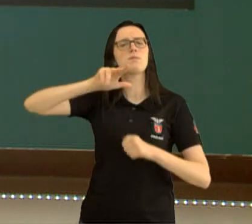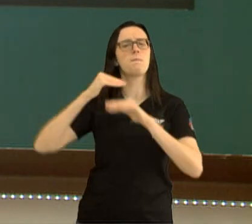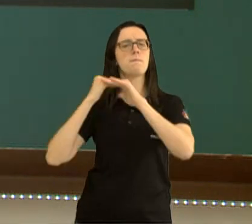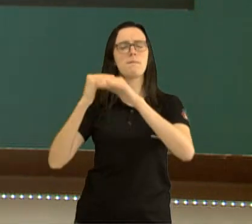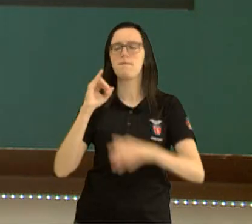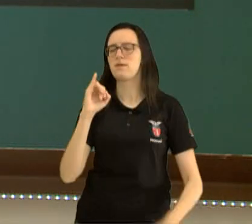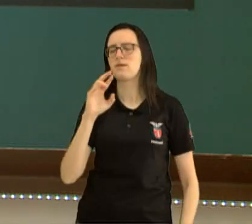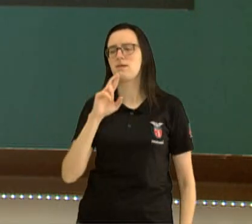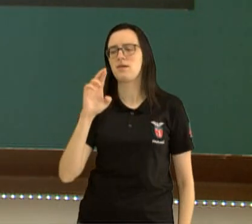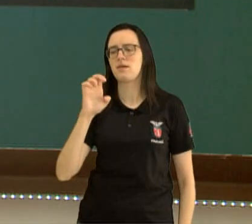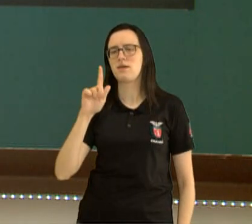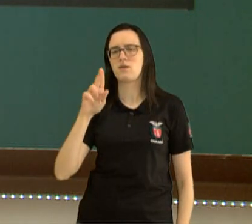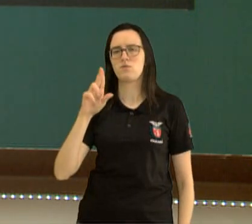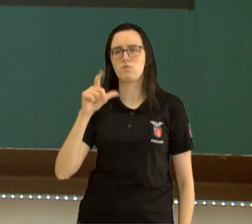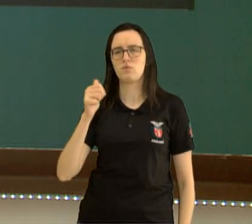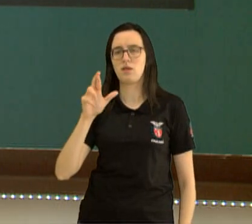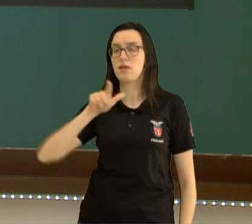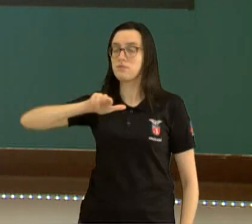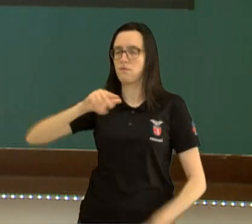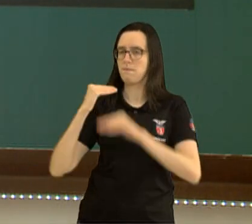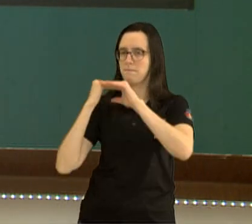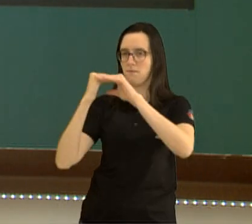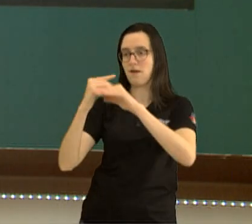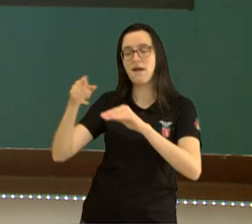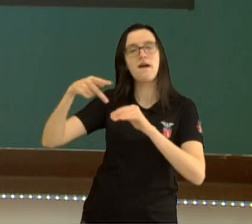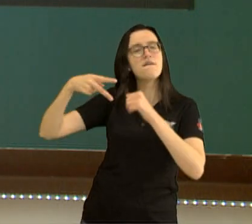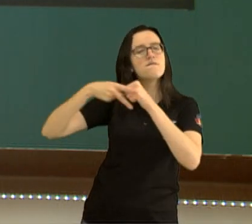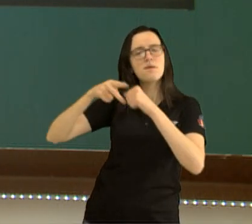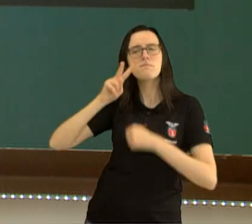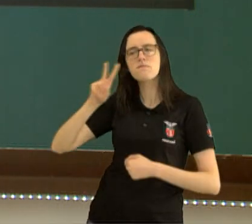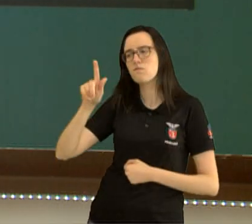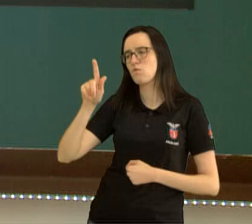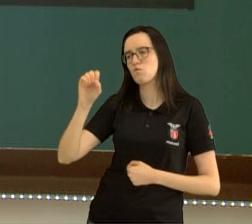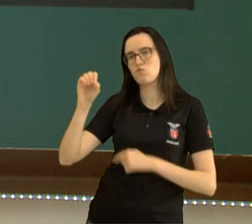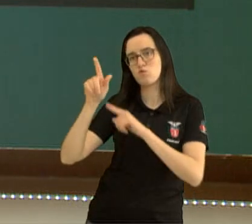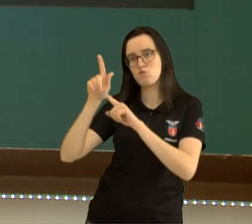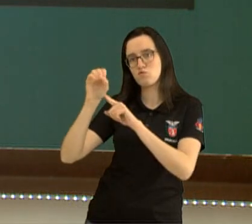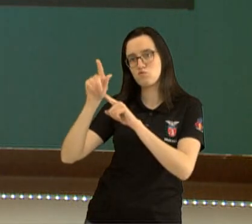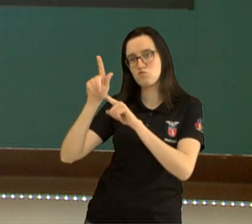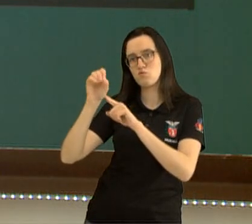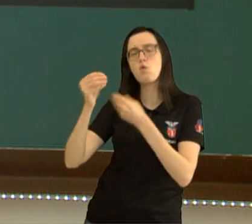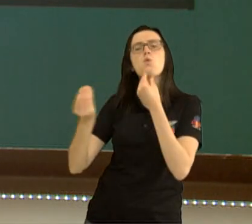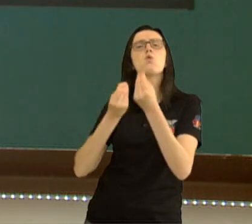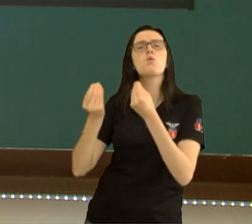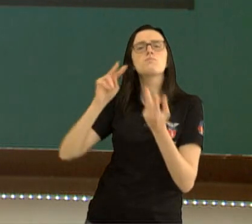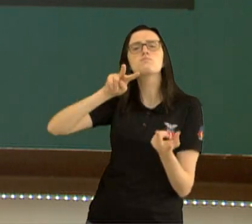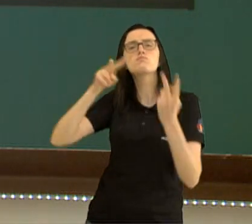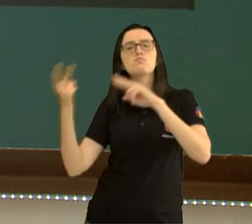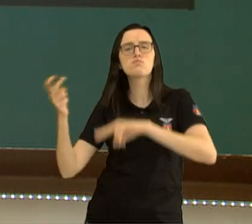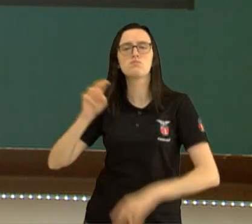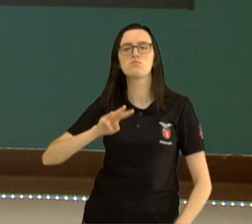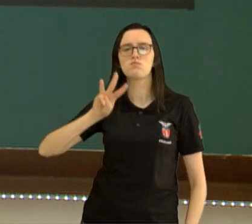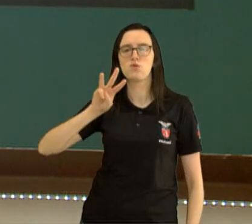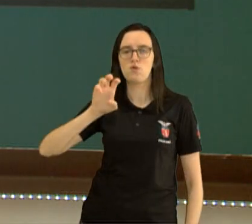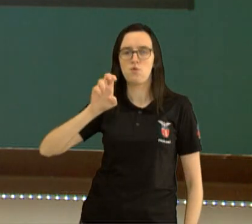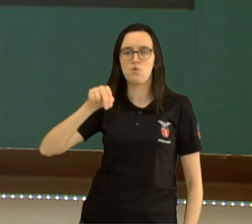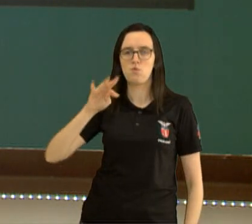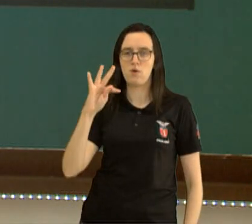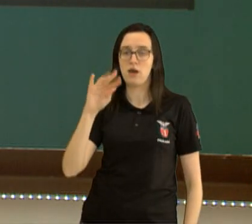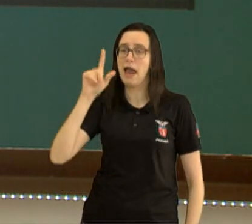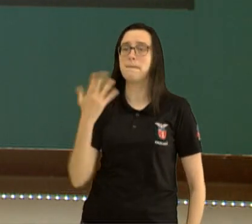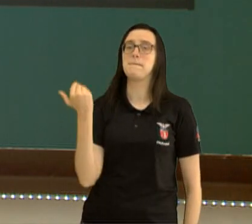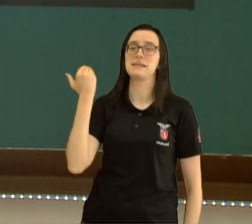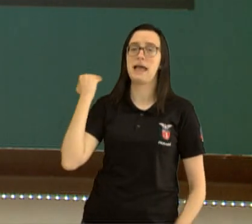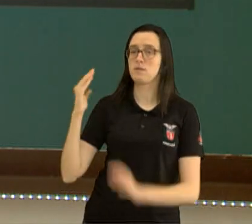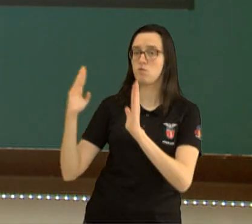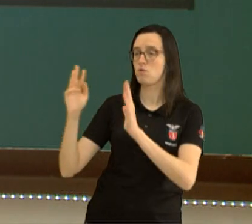verbo go, ele é um verbo irregular. Você precisa jogar para o passado e ele vira went. Ó,